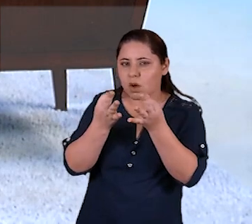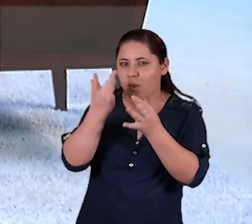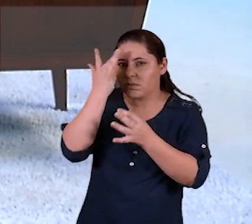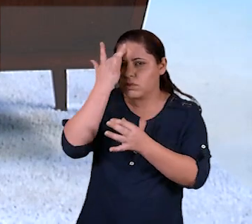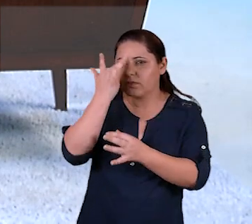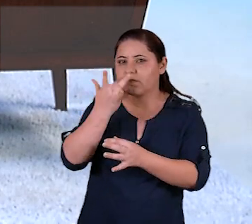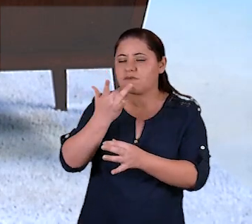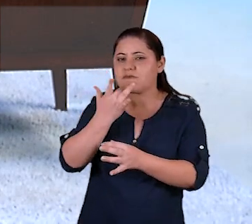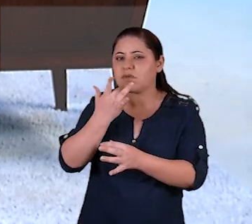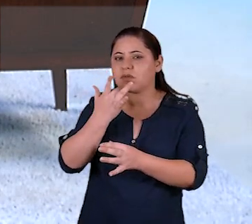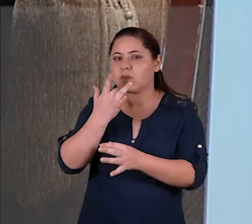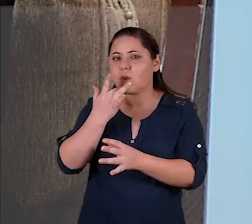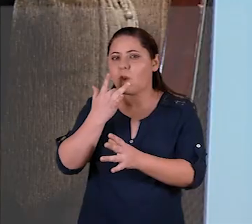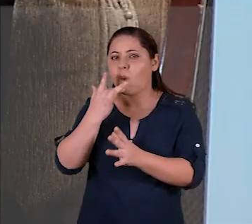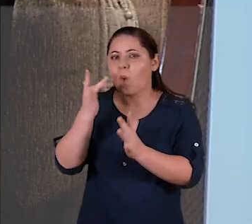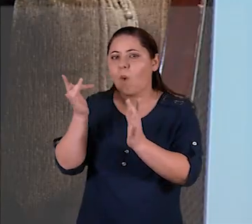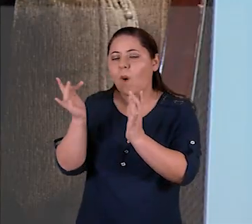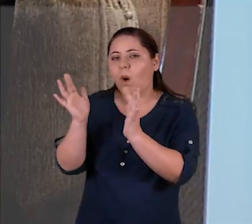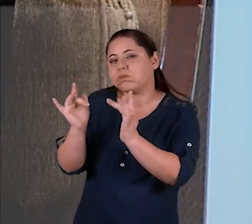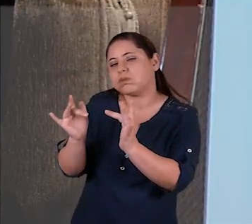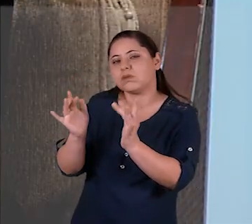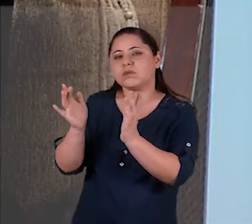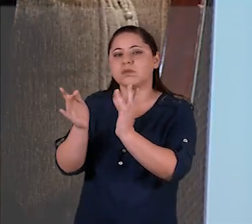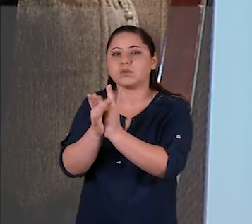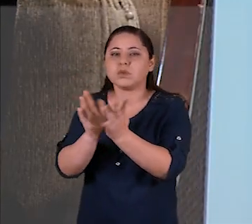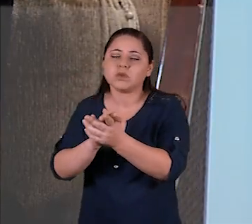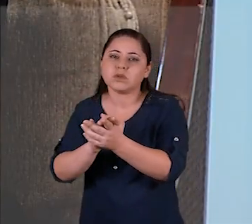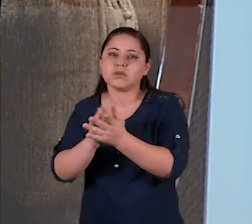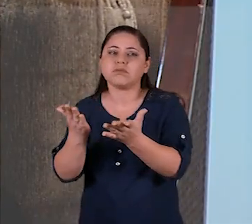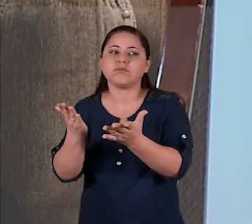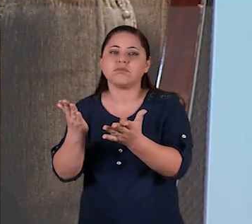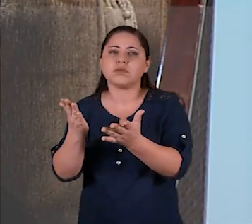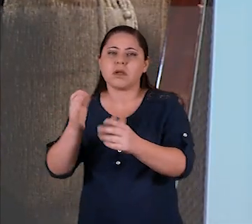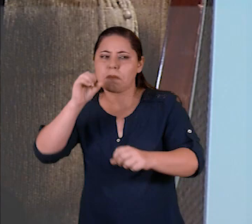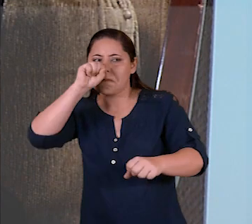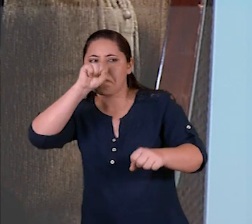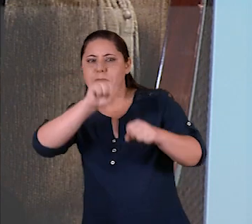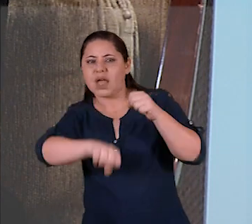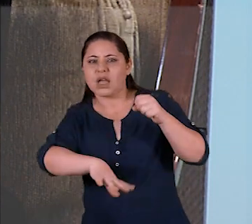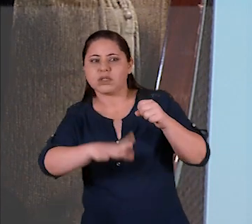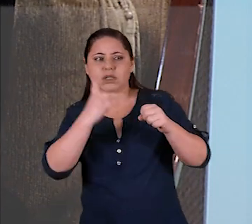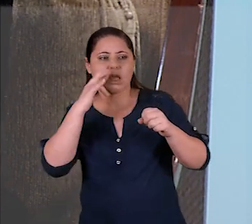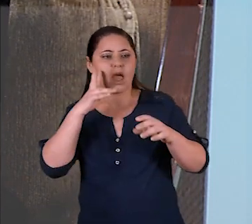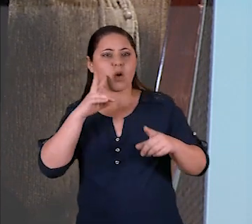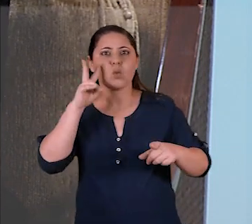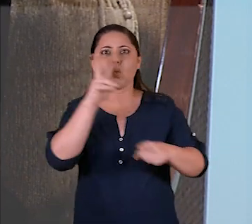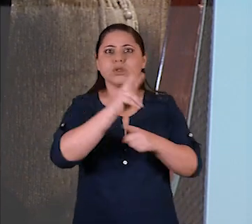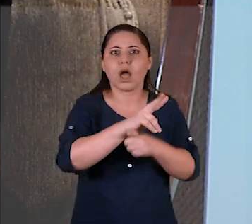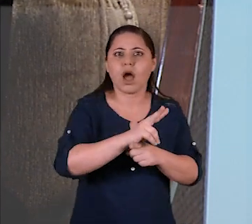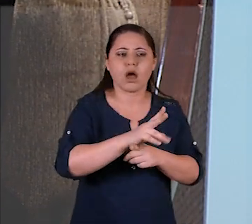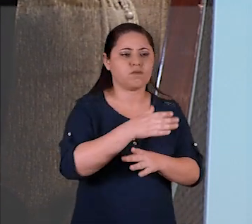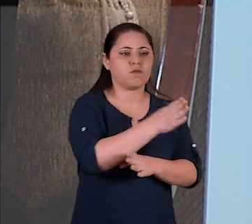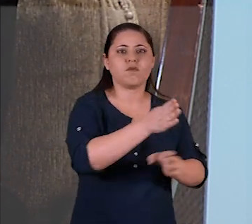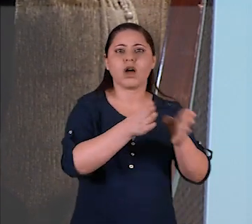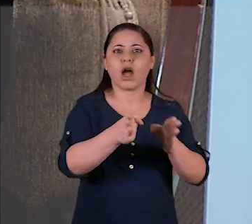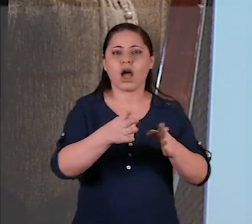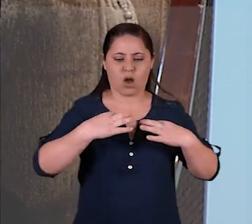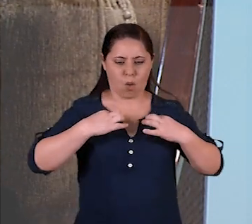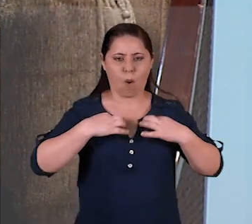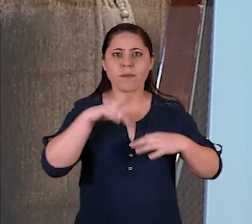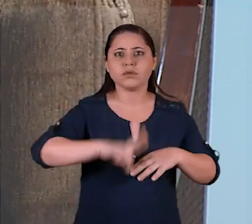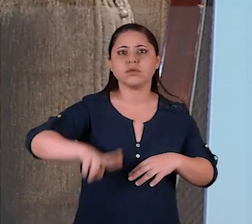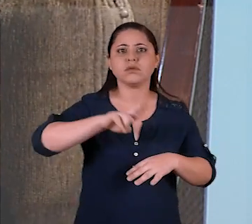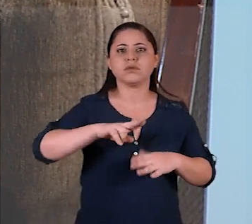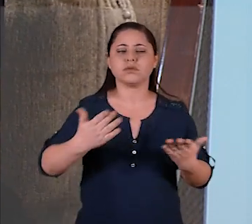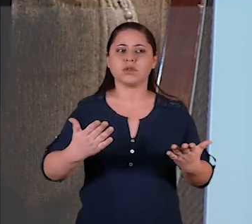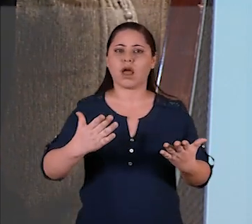questões do relacionamento abusivo, né? O companheiro, o namorado, que quer controlar os lugares que você vai, a roupa que